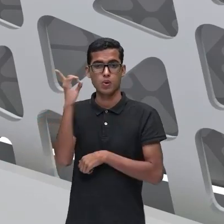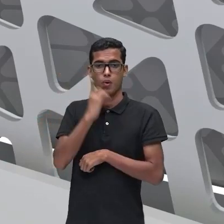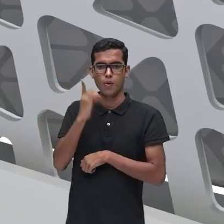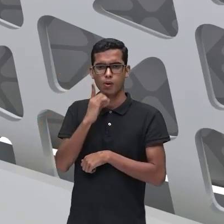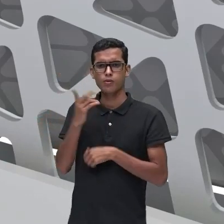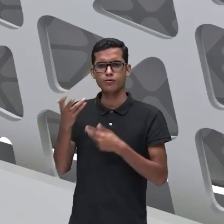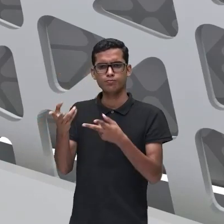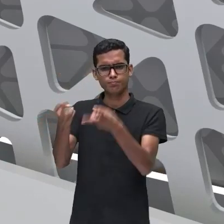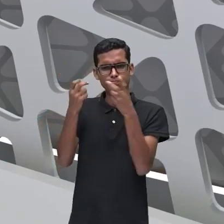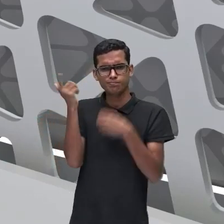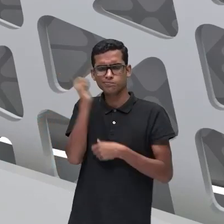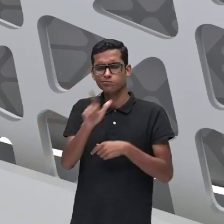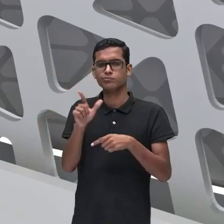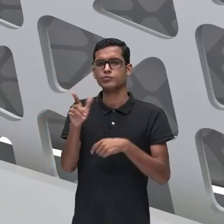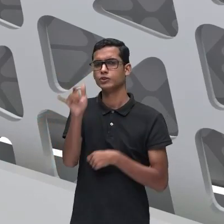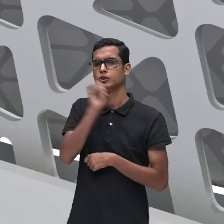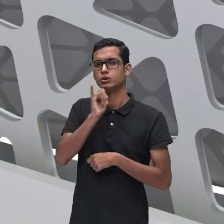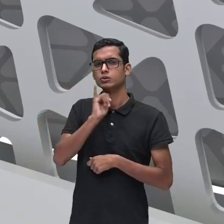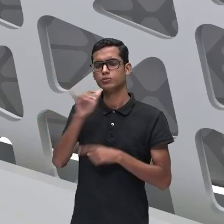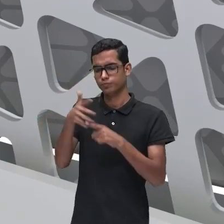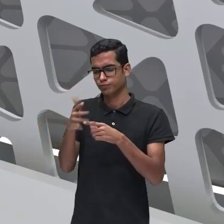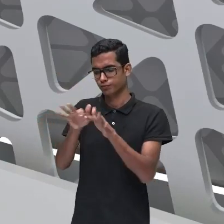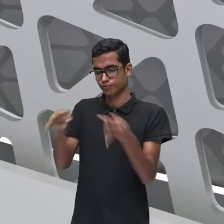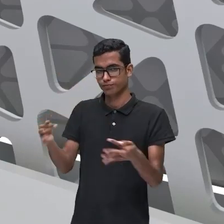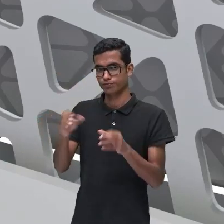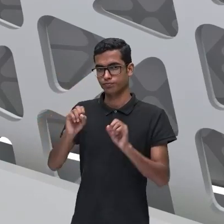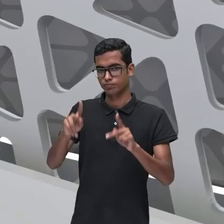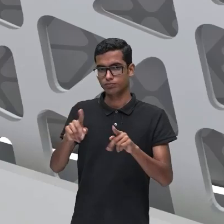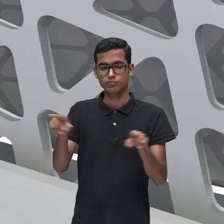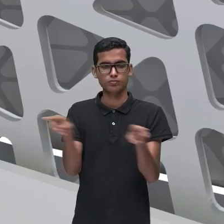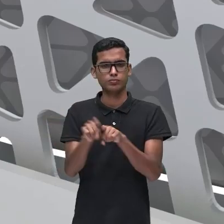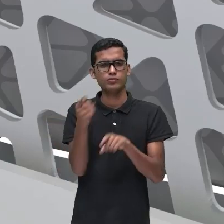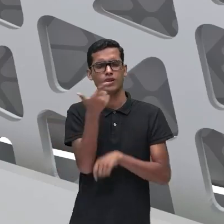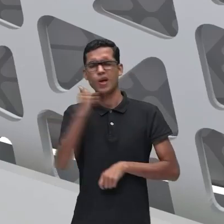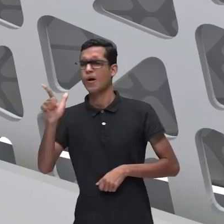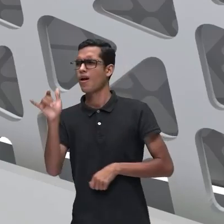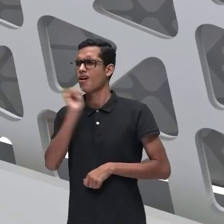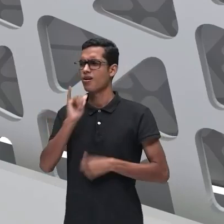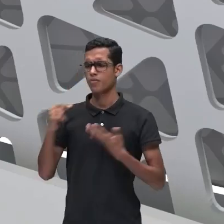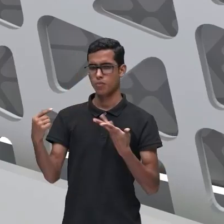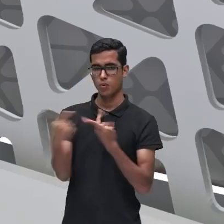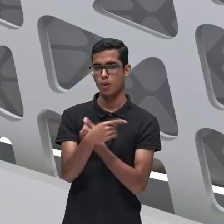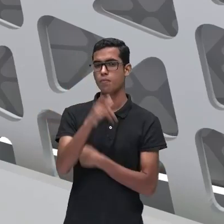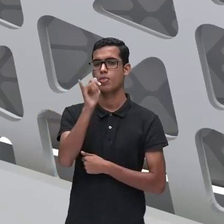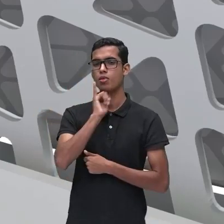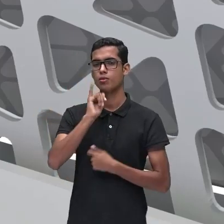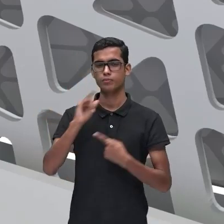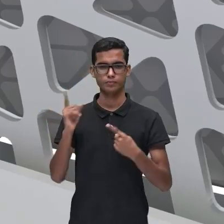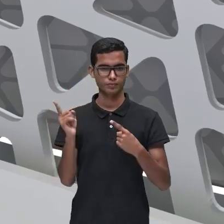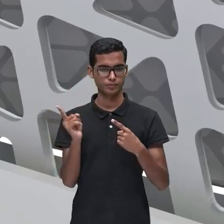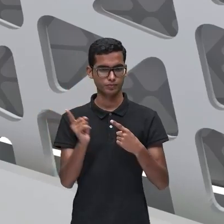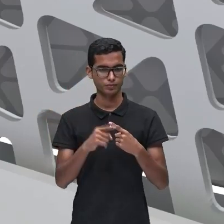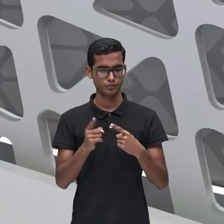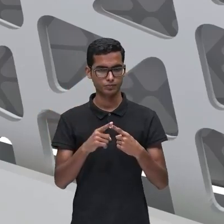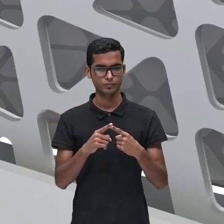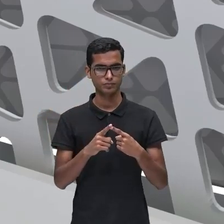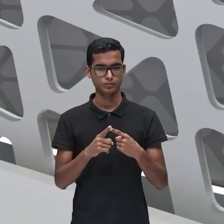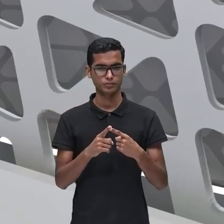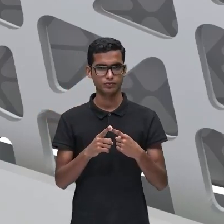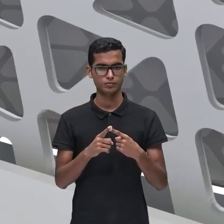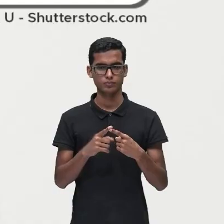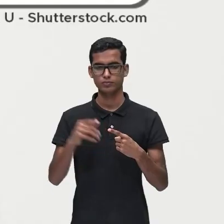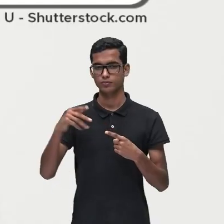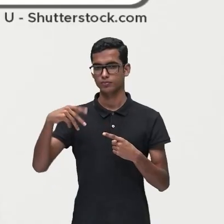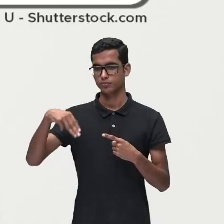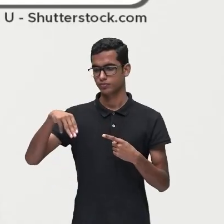a rampa, um exemplo de máquinas simples. Mas tem outros exemplos, como por exemplo, como o machado.